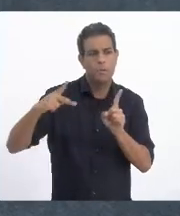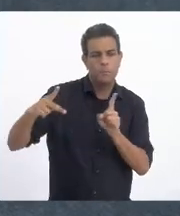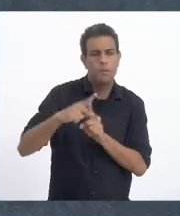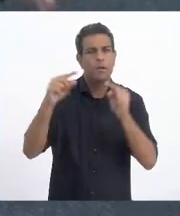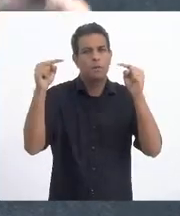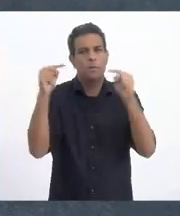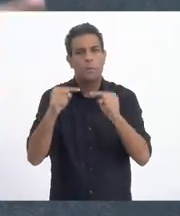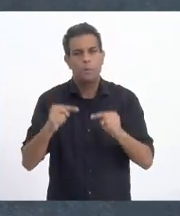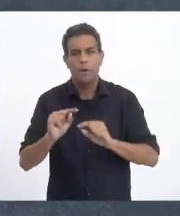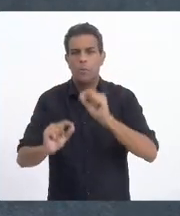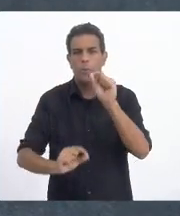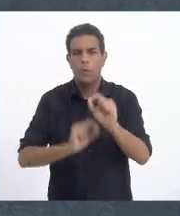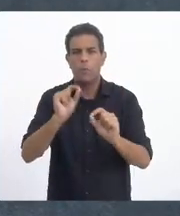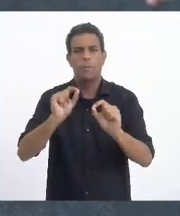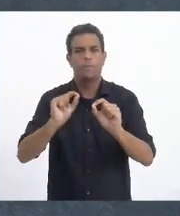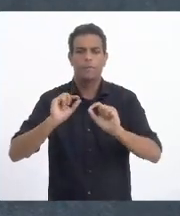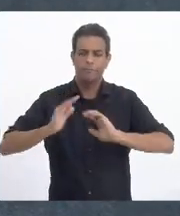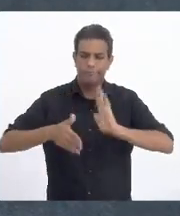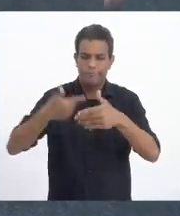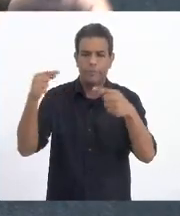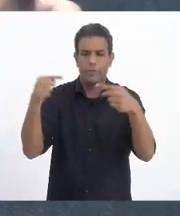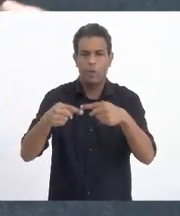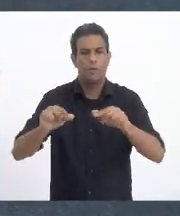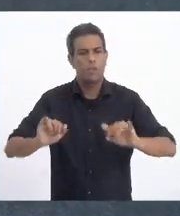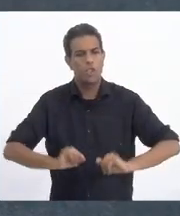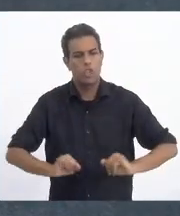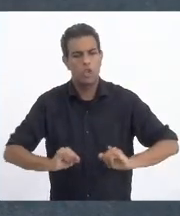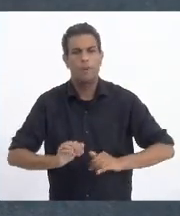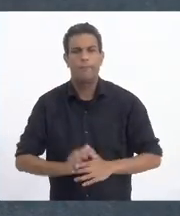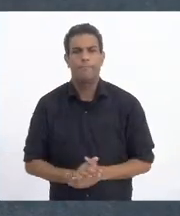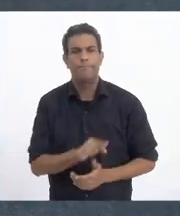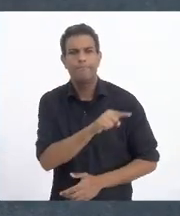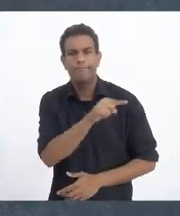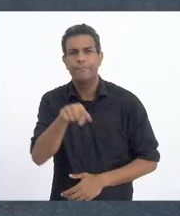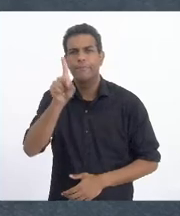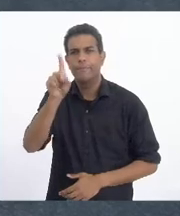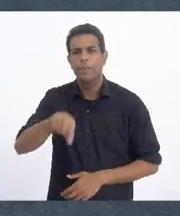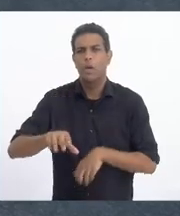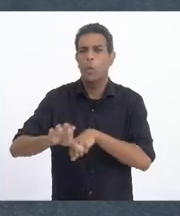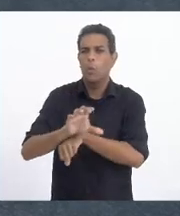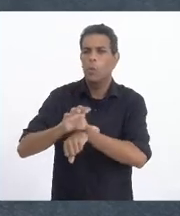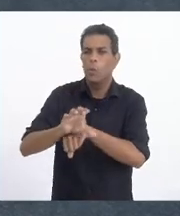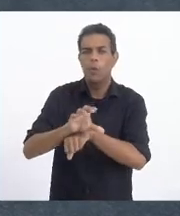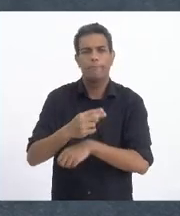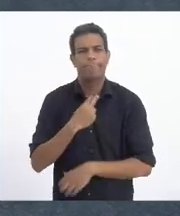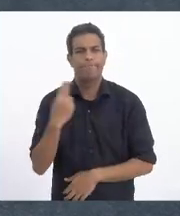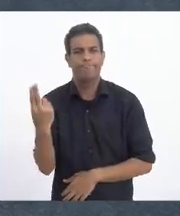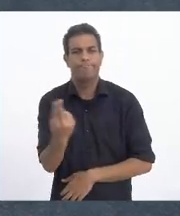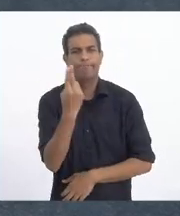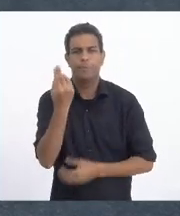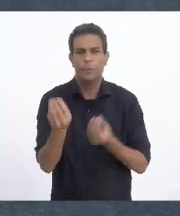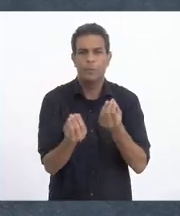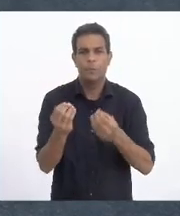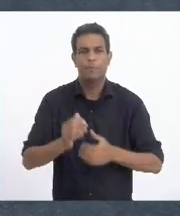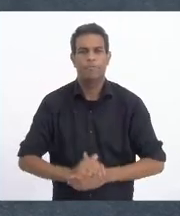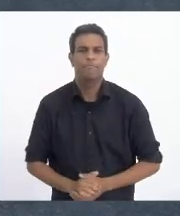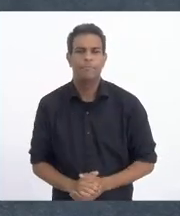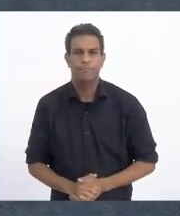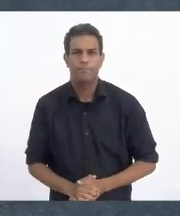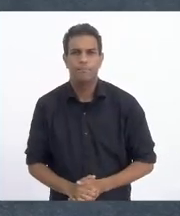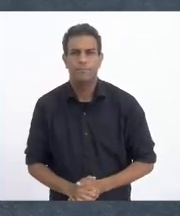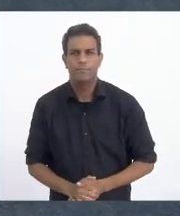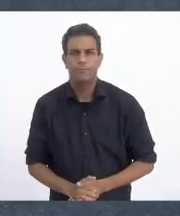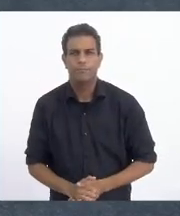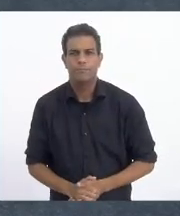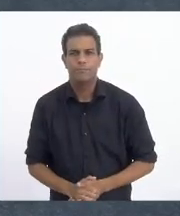que pensionistas e veteranos estão sofrendo. Então, isso é inconstitucional e ilegal. É,